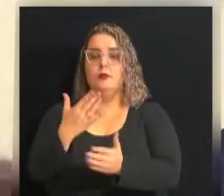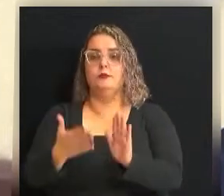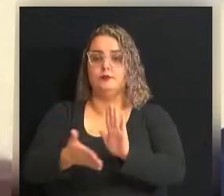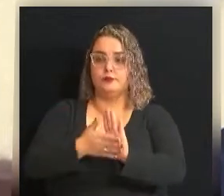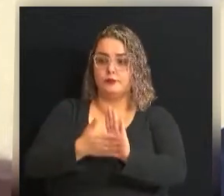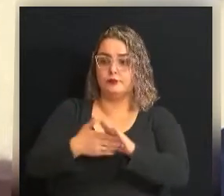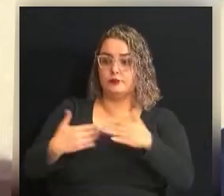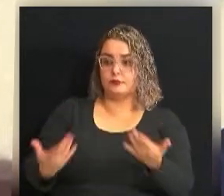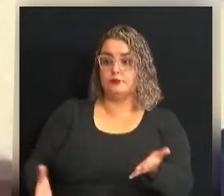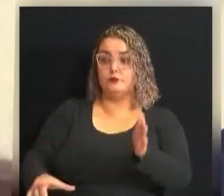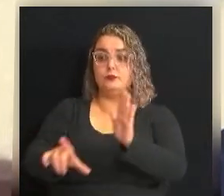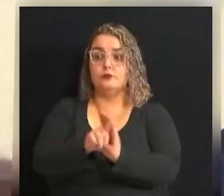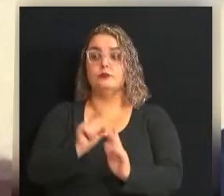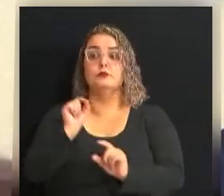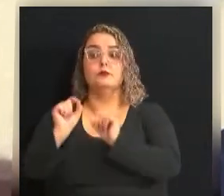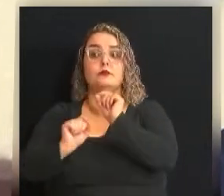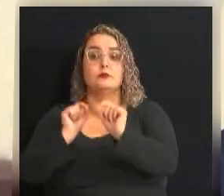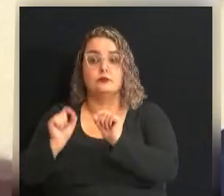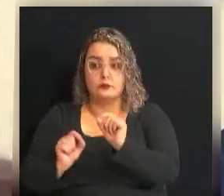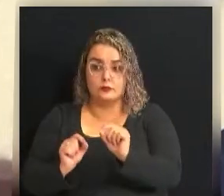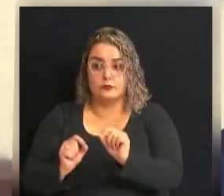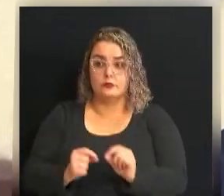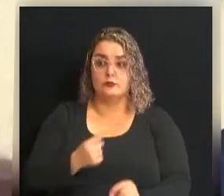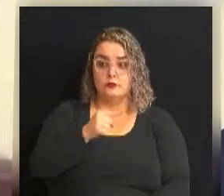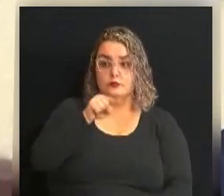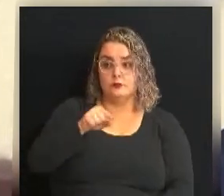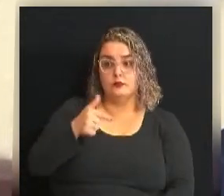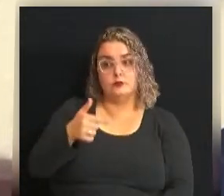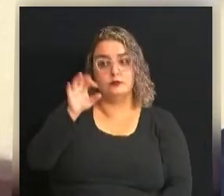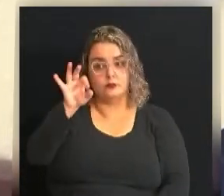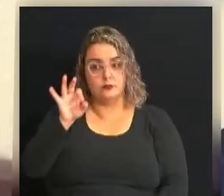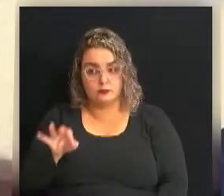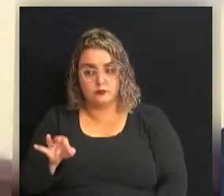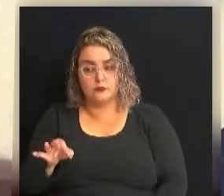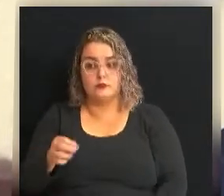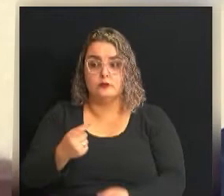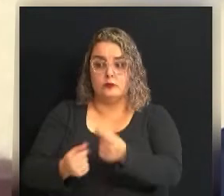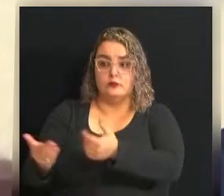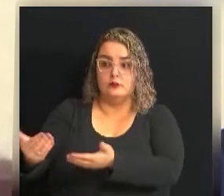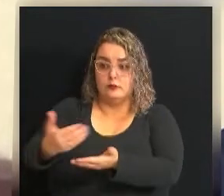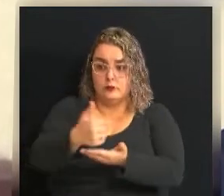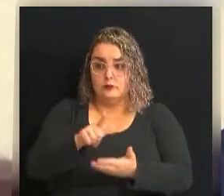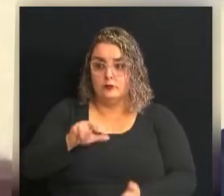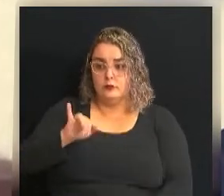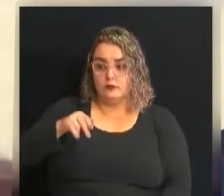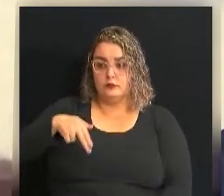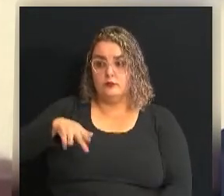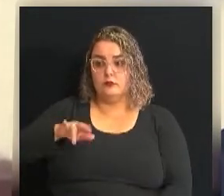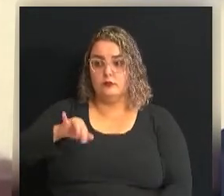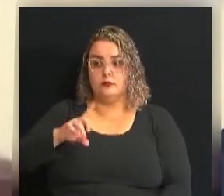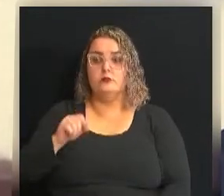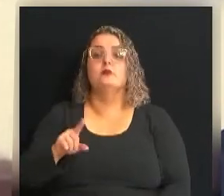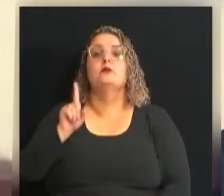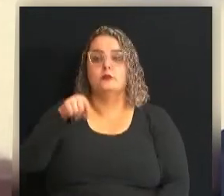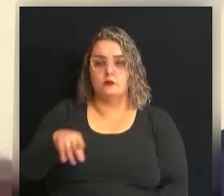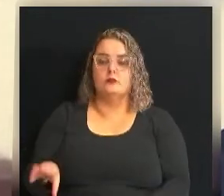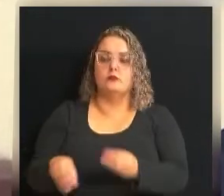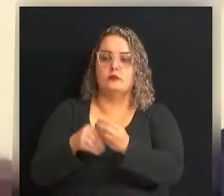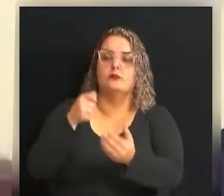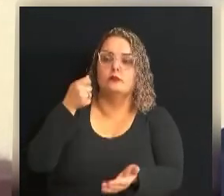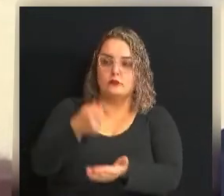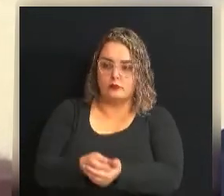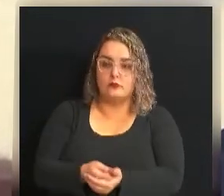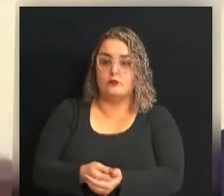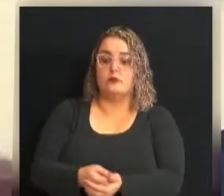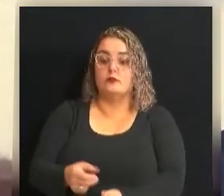elaboração das propostas um ponto dois por cento da receita corrente líquida é premiado em